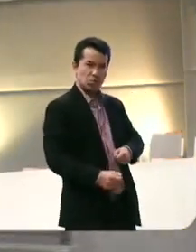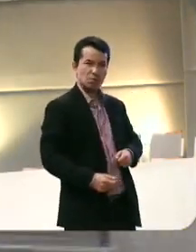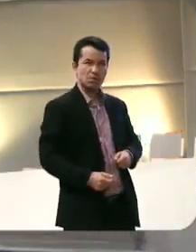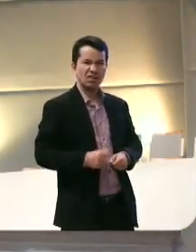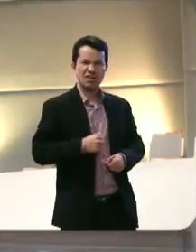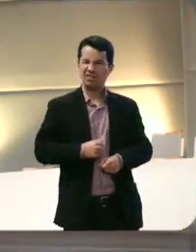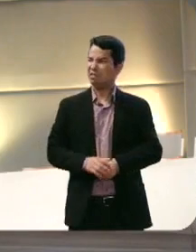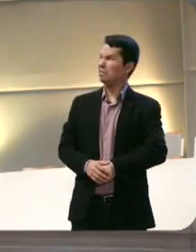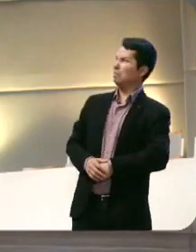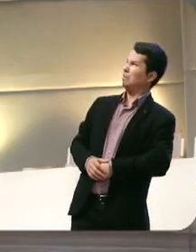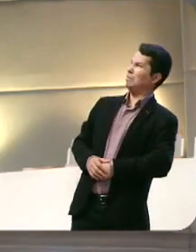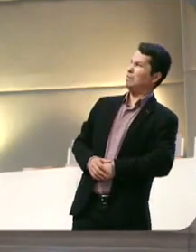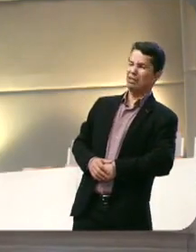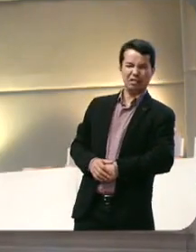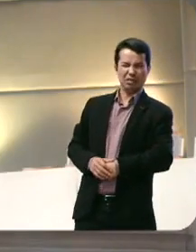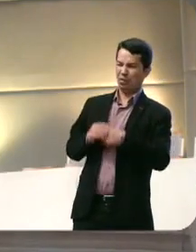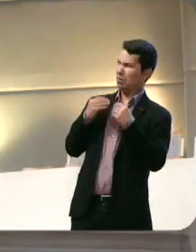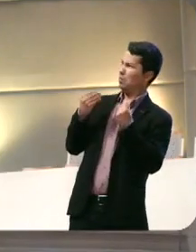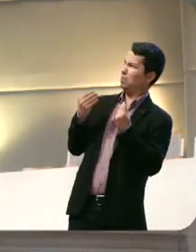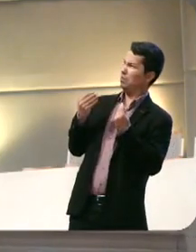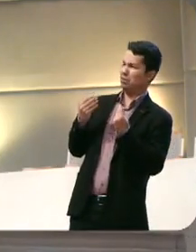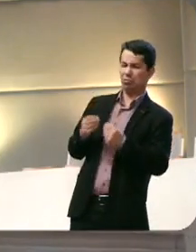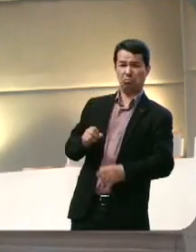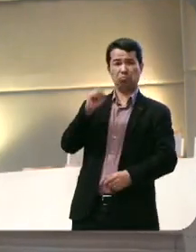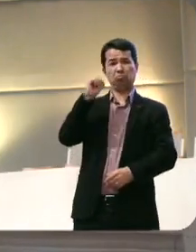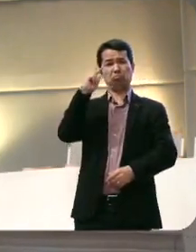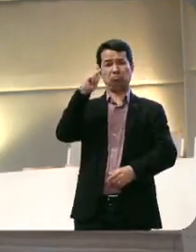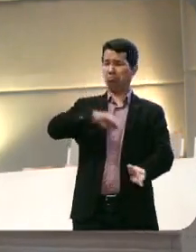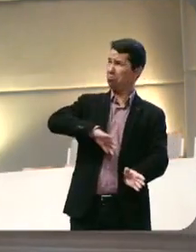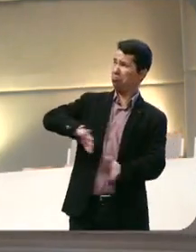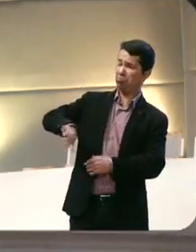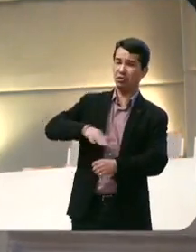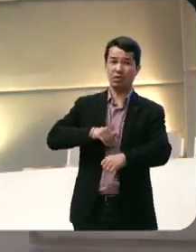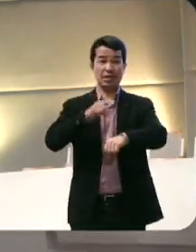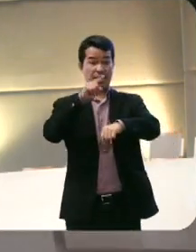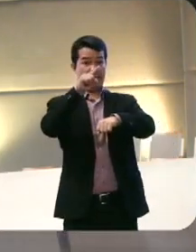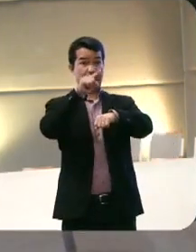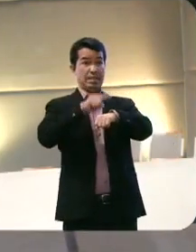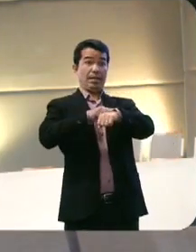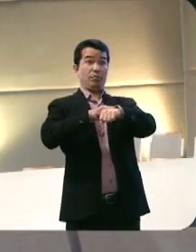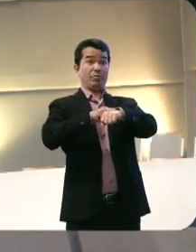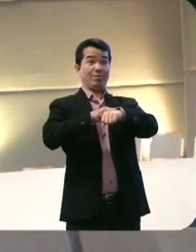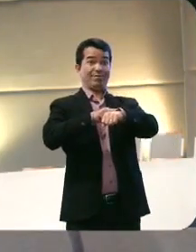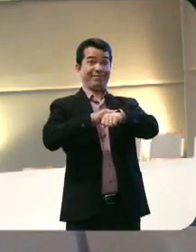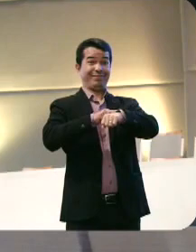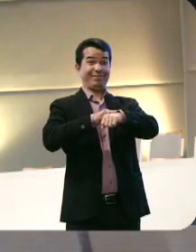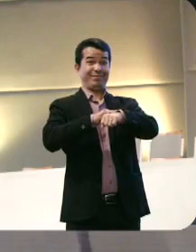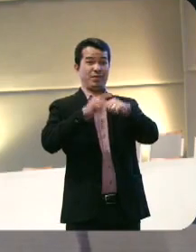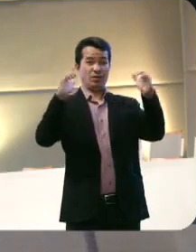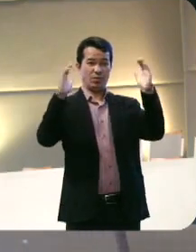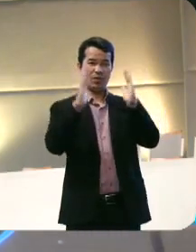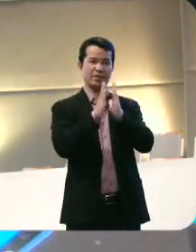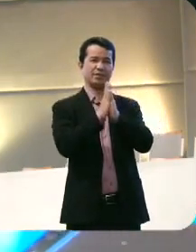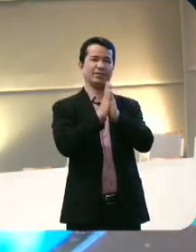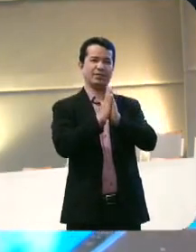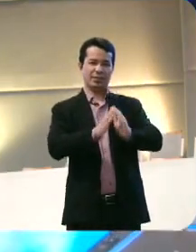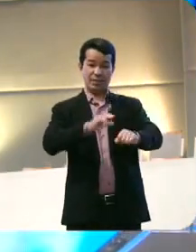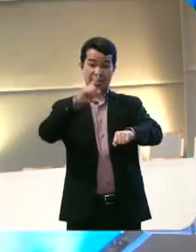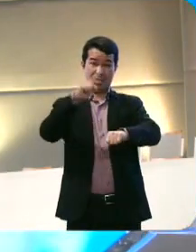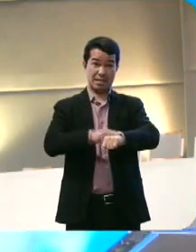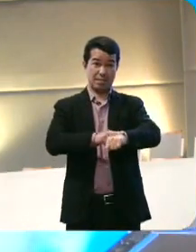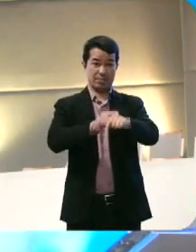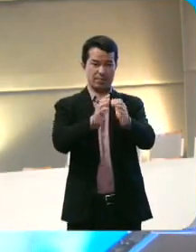E ele disse que foi uma entrega temporária. Depois que o lugar de Deus foi restabelecido, o Senhor, depois de